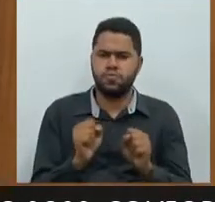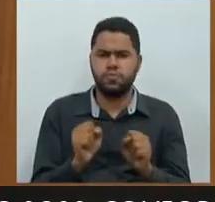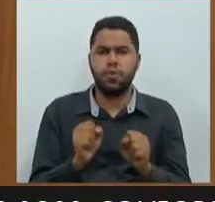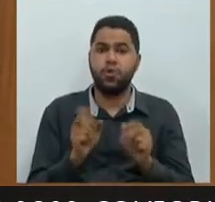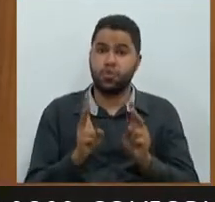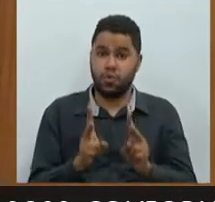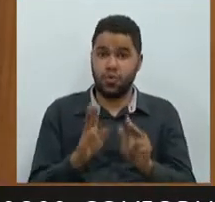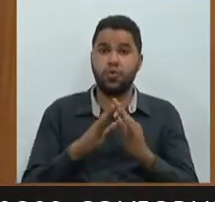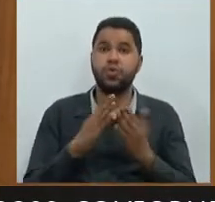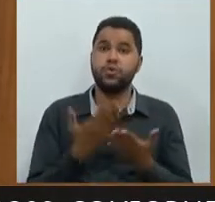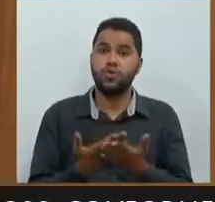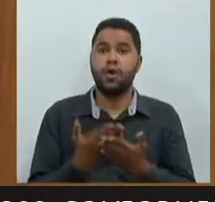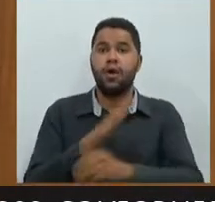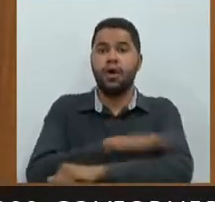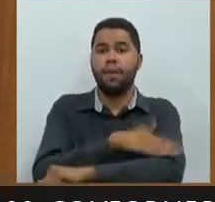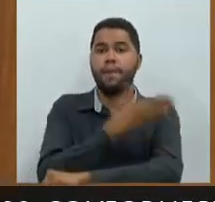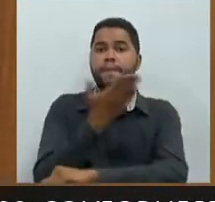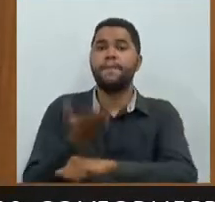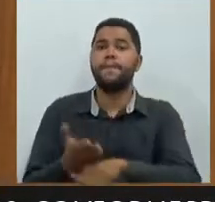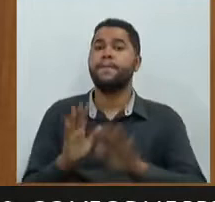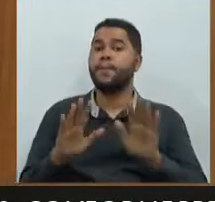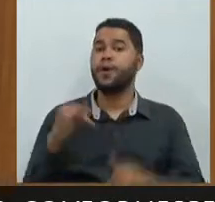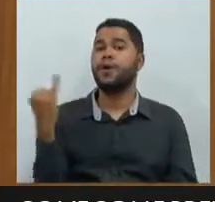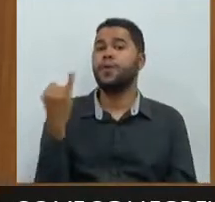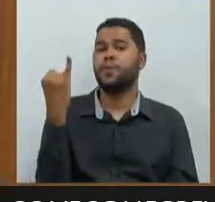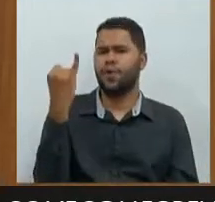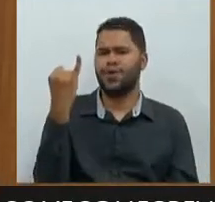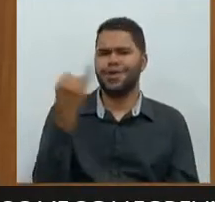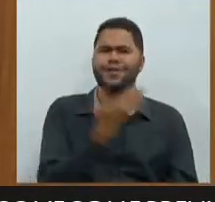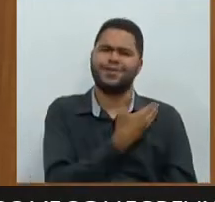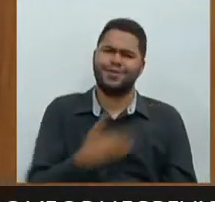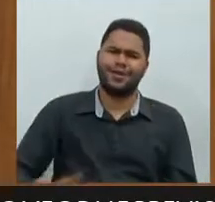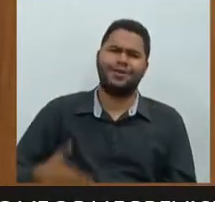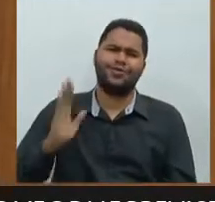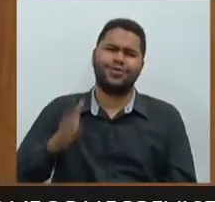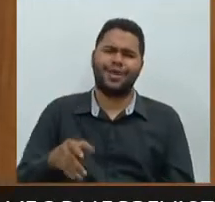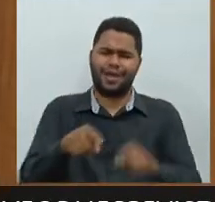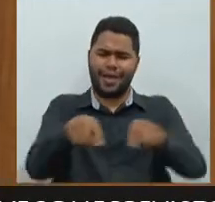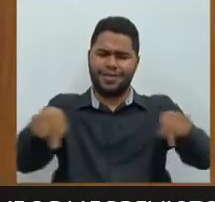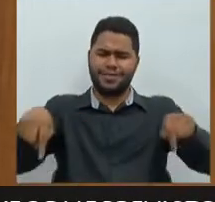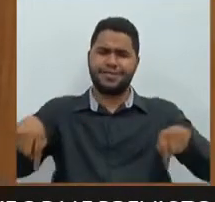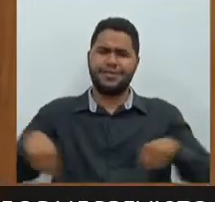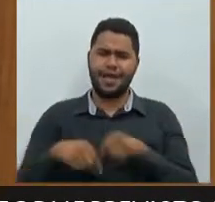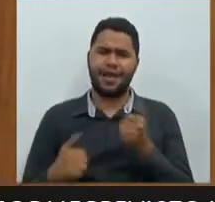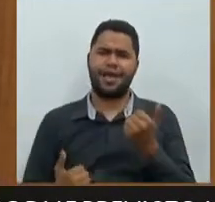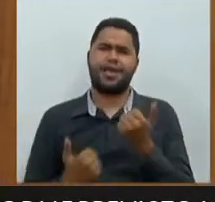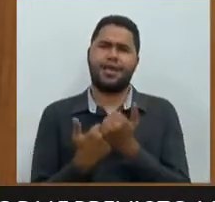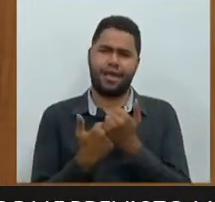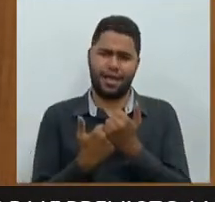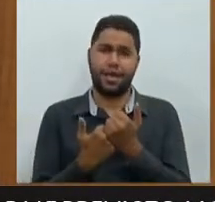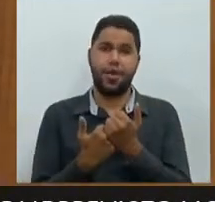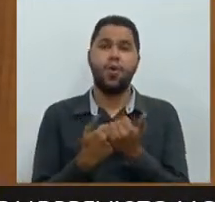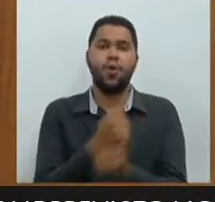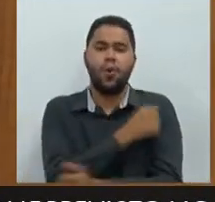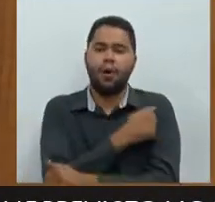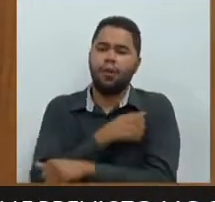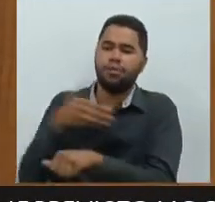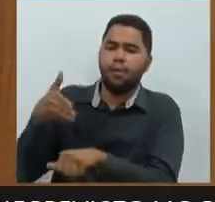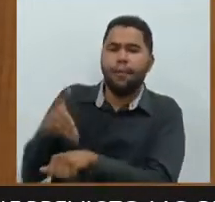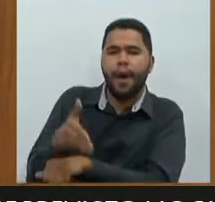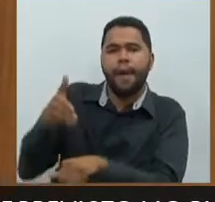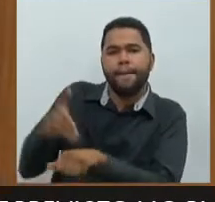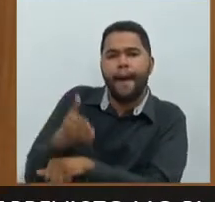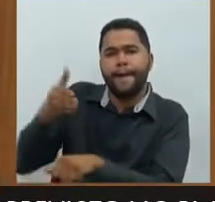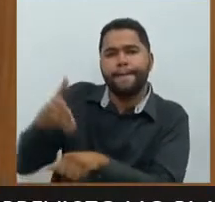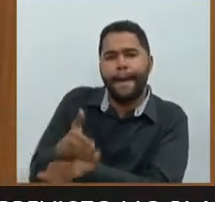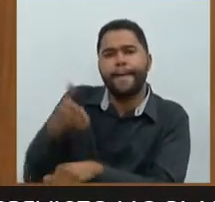continuar na escola no tempo integral. Mas o mais importante, o Estado já tem a sala de recursos, né, que é onde o aluno, ele frequenta a